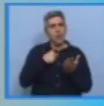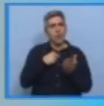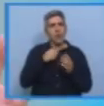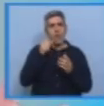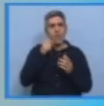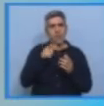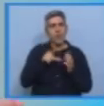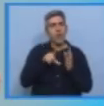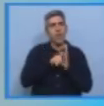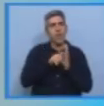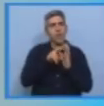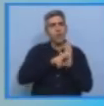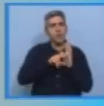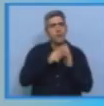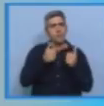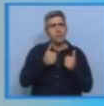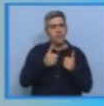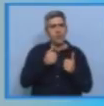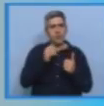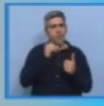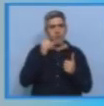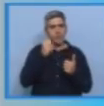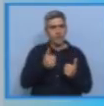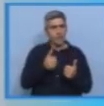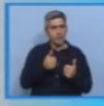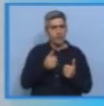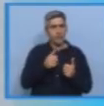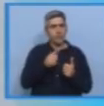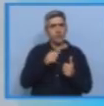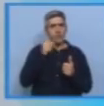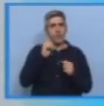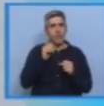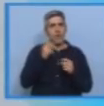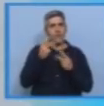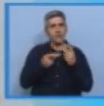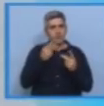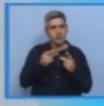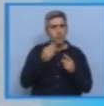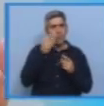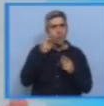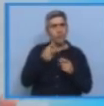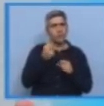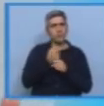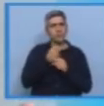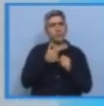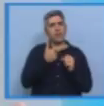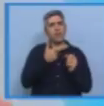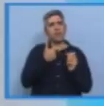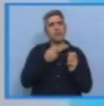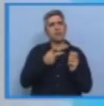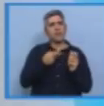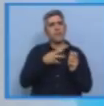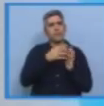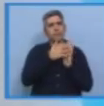regulada, implementada de forma devida, no sentido em que ainda não temos uma avaliação plena de como é que esse testamento vital está a